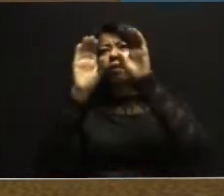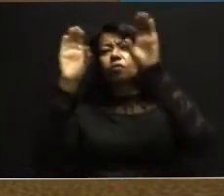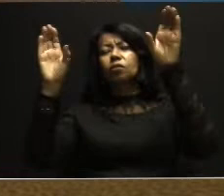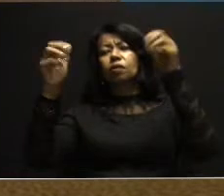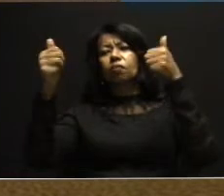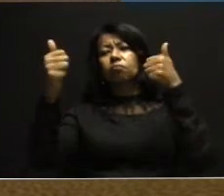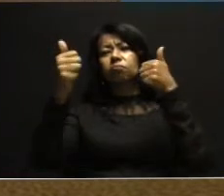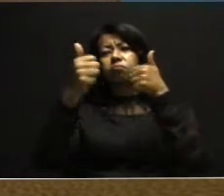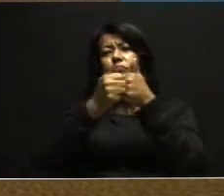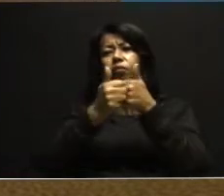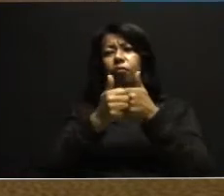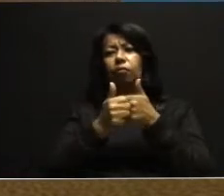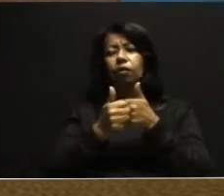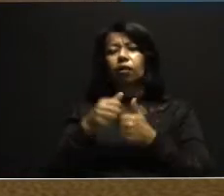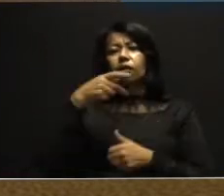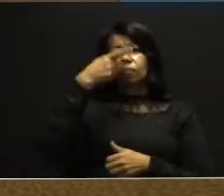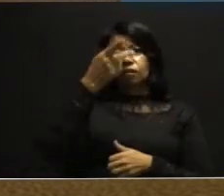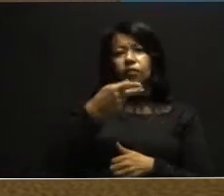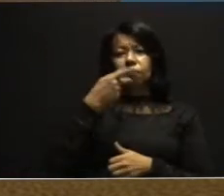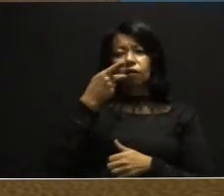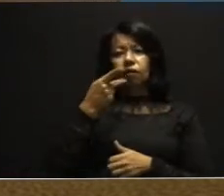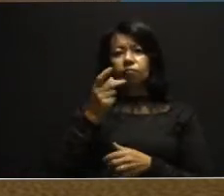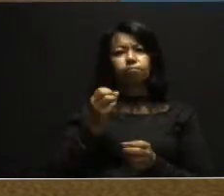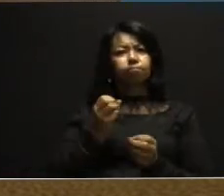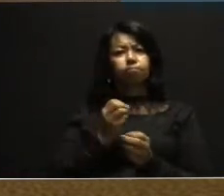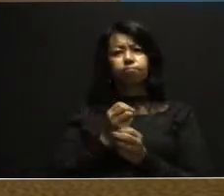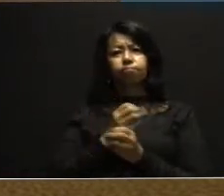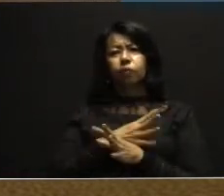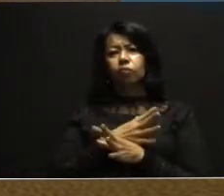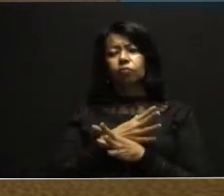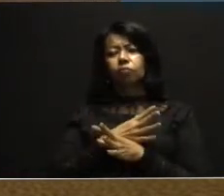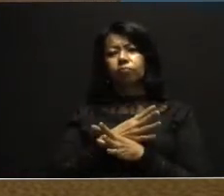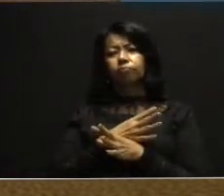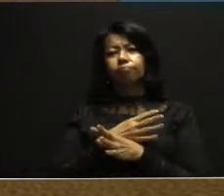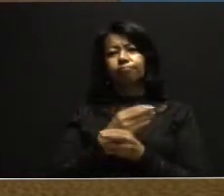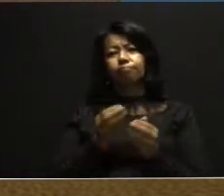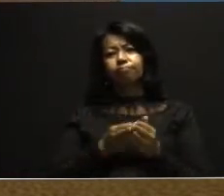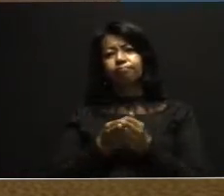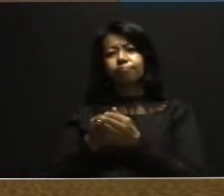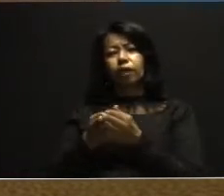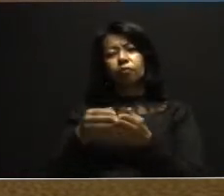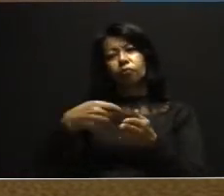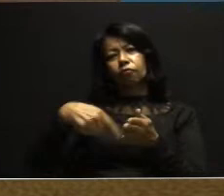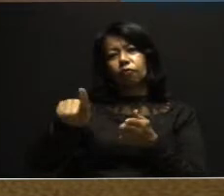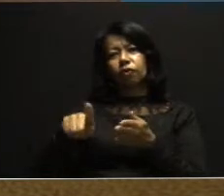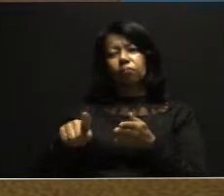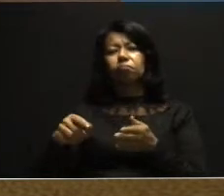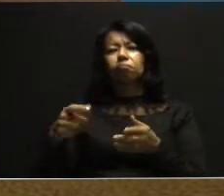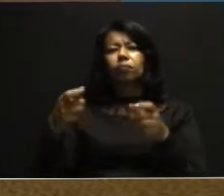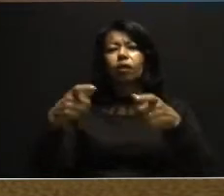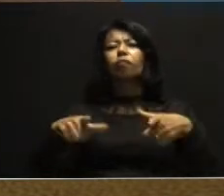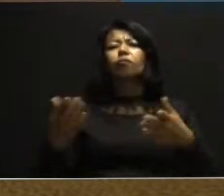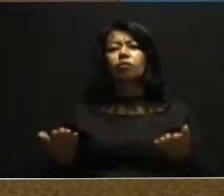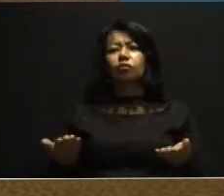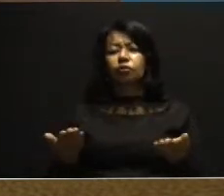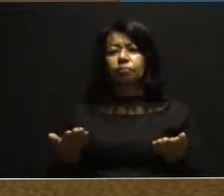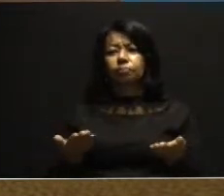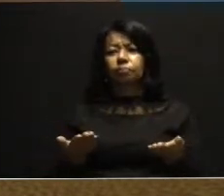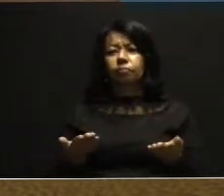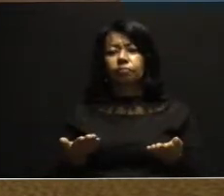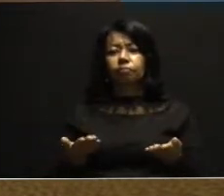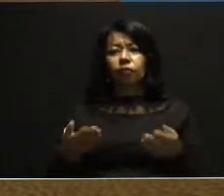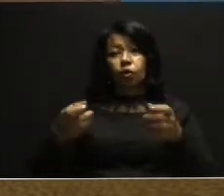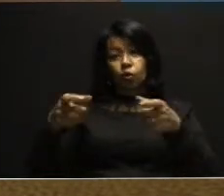encontram. E você diz: pronto, ele se foi. Foi onde? Foi a